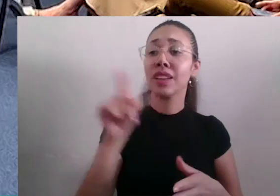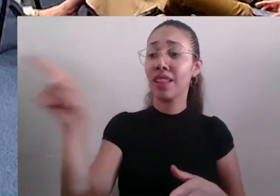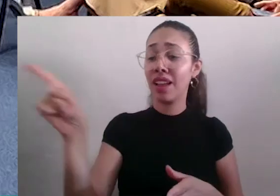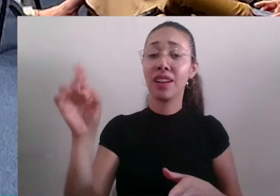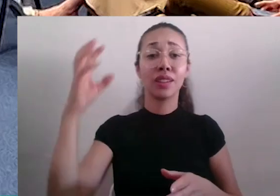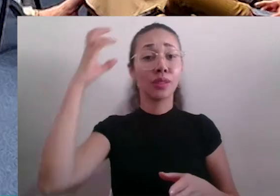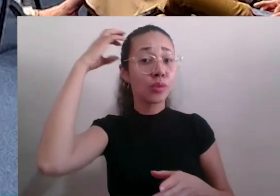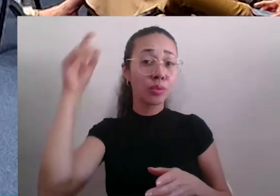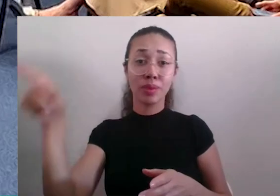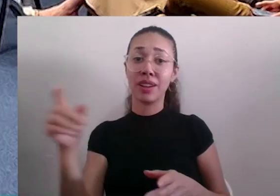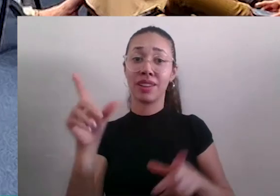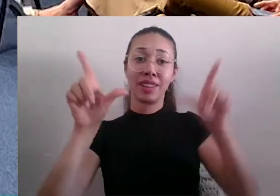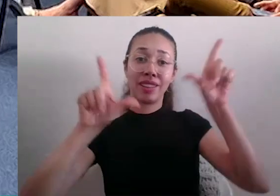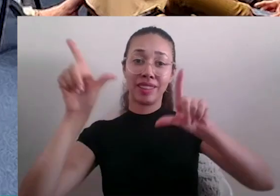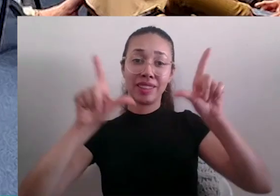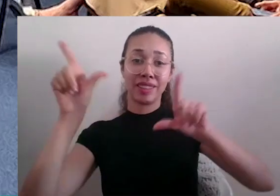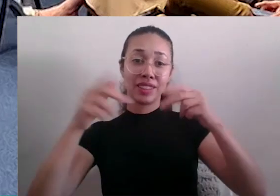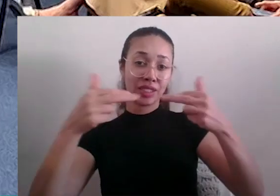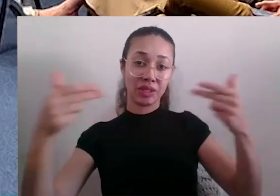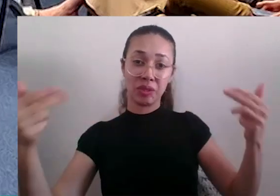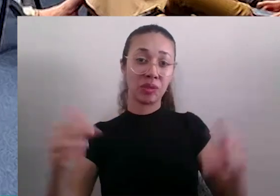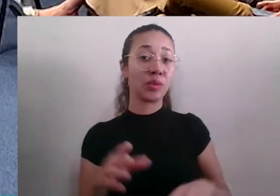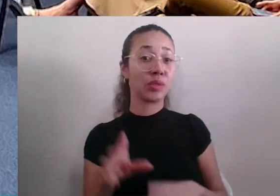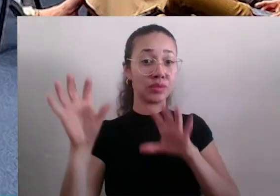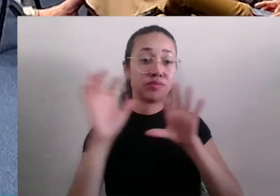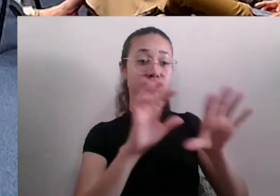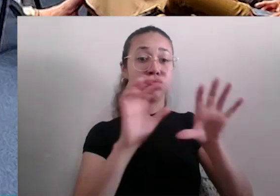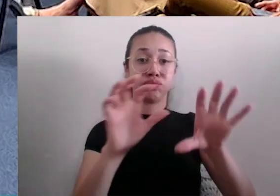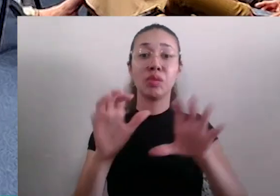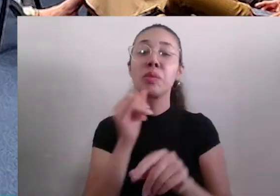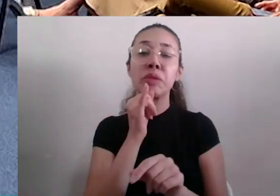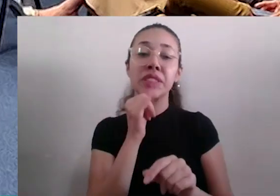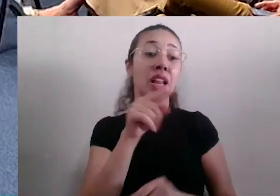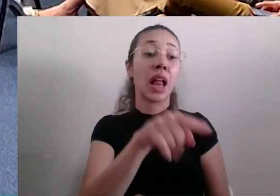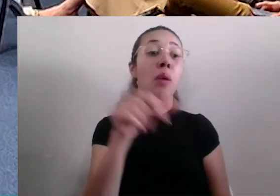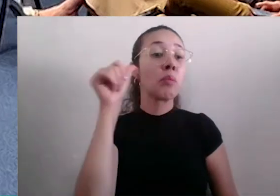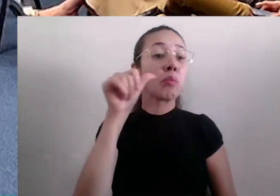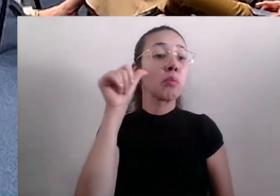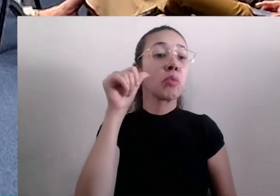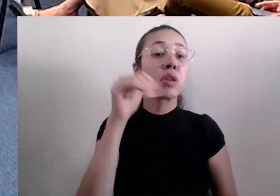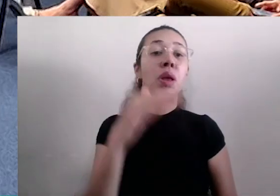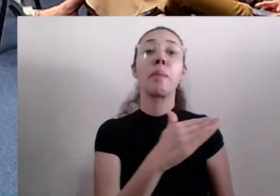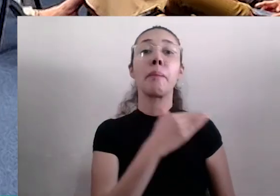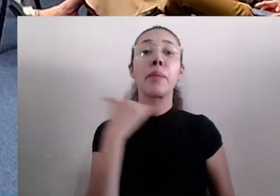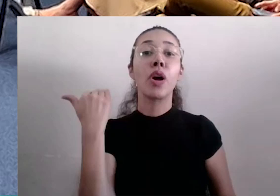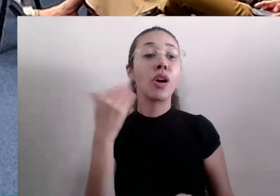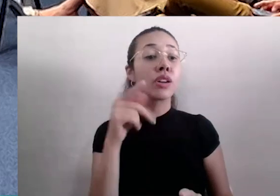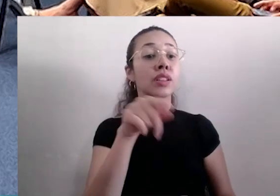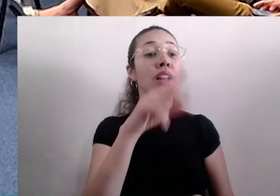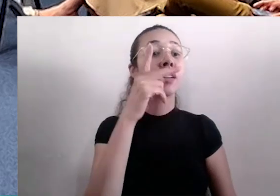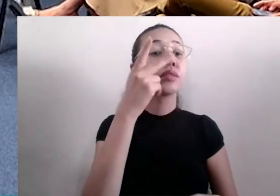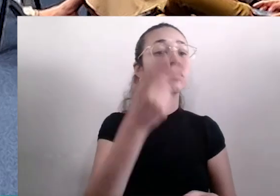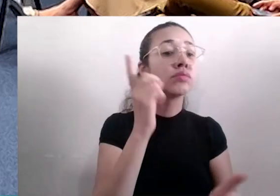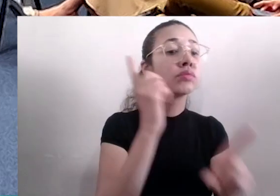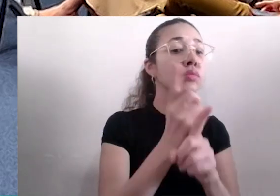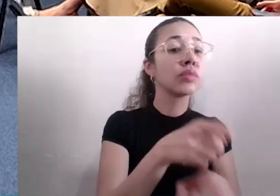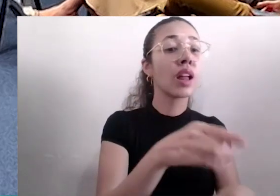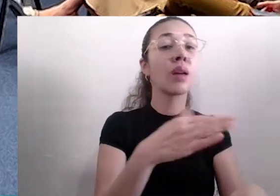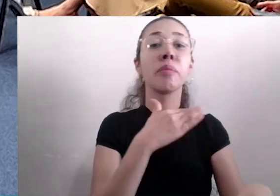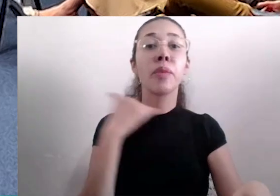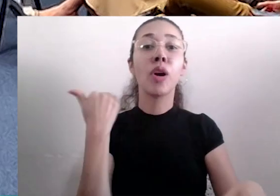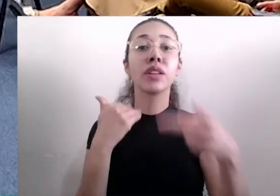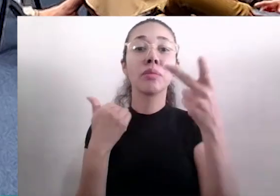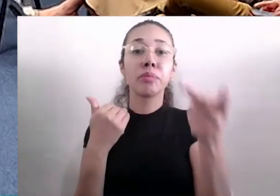assim mulher encontrada morta assim assado não sei como como assim encontrada morta que aconteceu ela teve um um